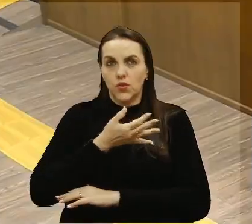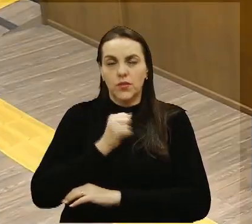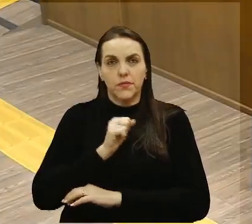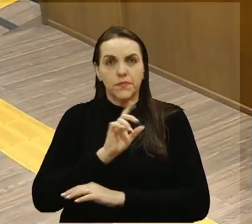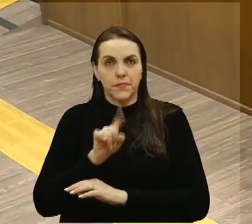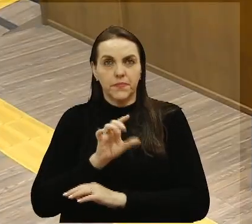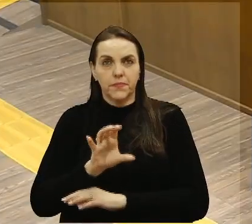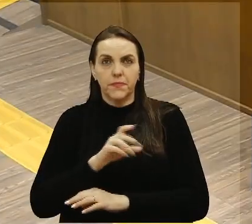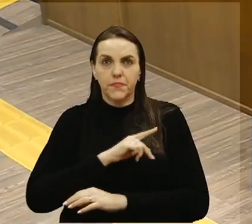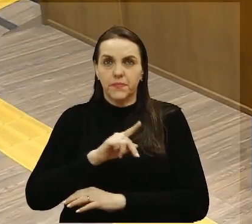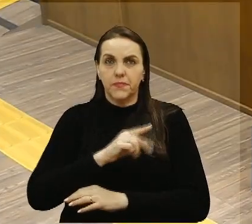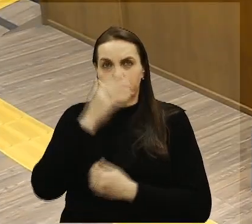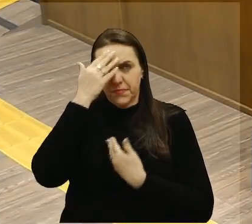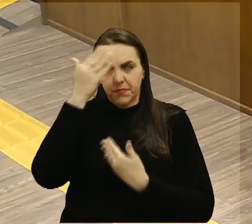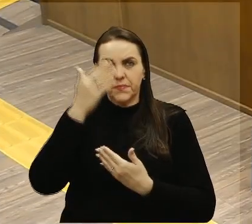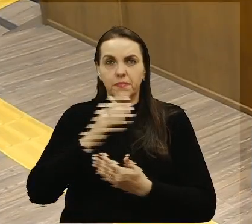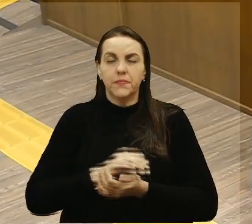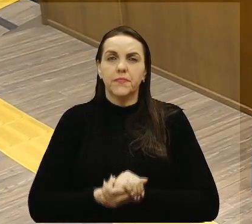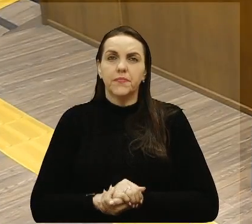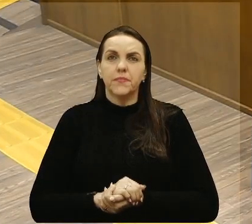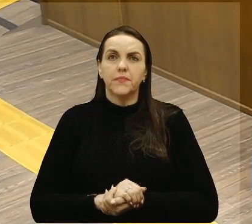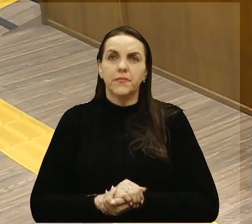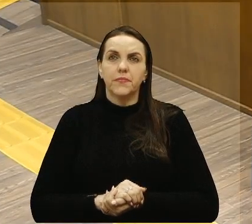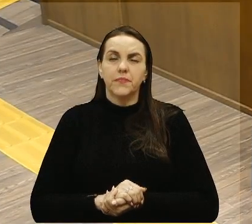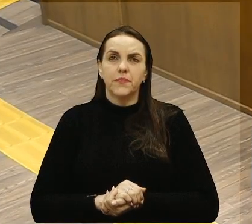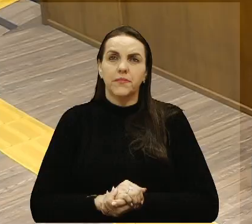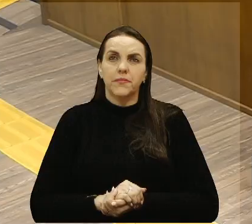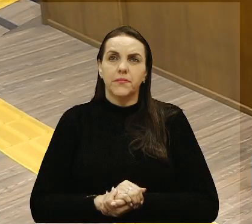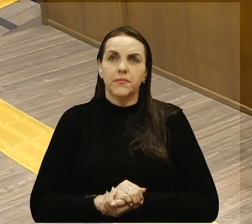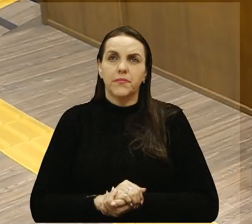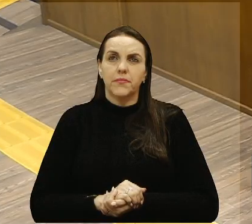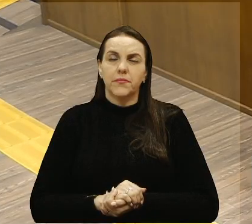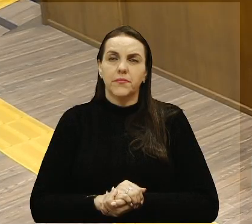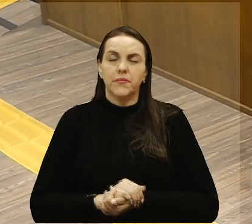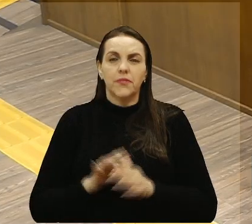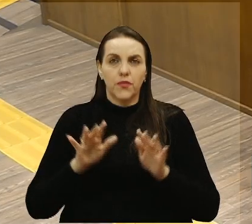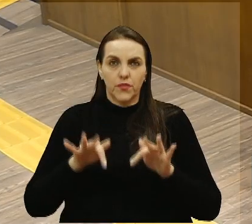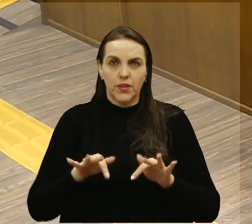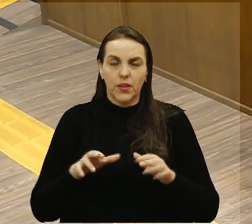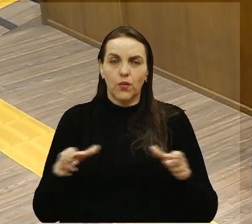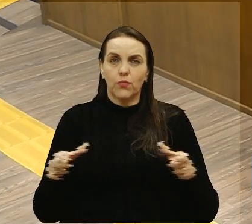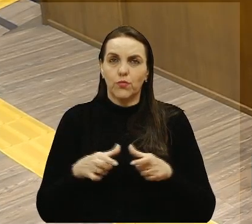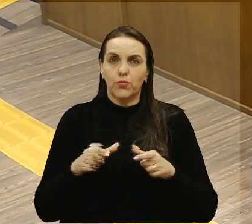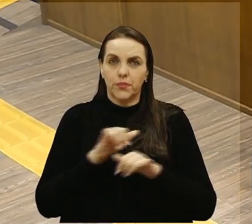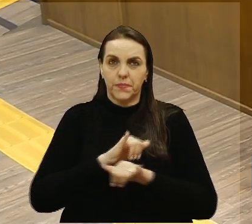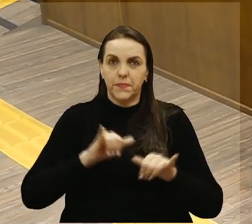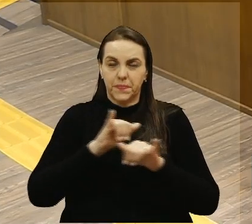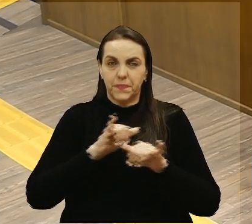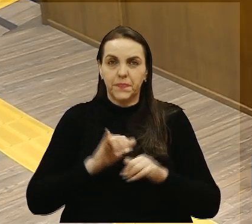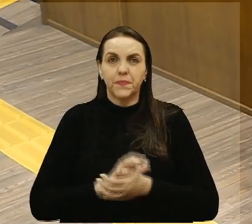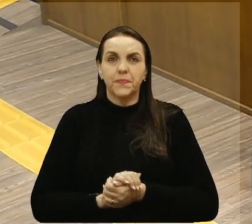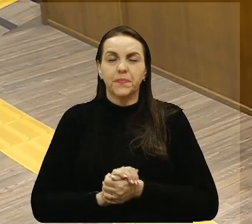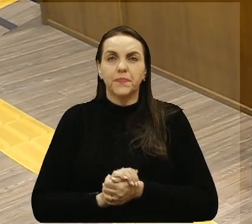Muito obrigado, vereador Alexandre Bortoluz. Encerradas as pequenas comunicações. Com a anuência dos líderes